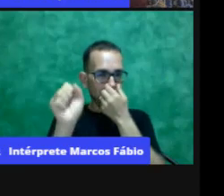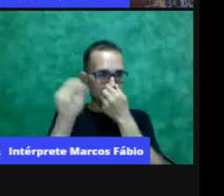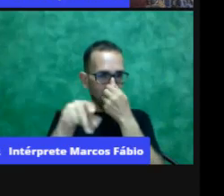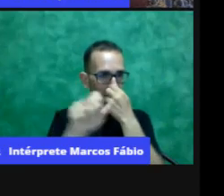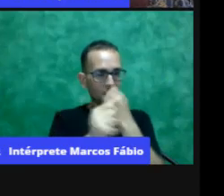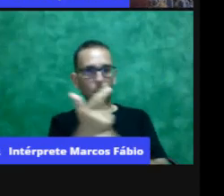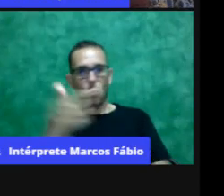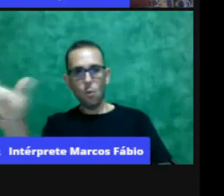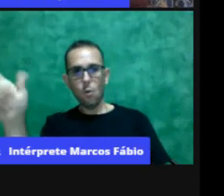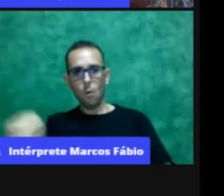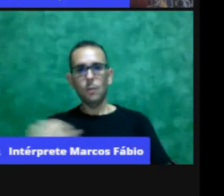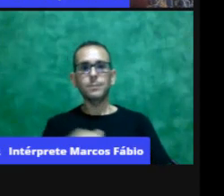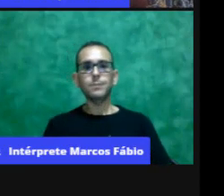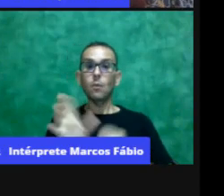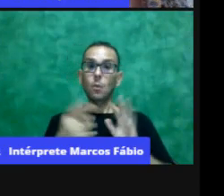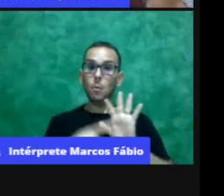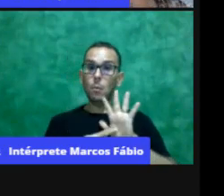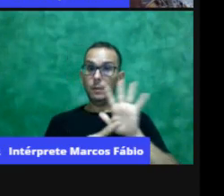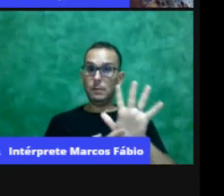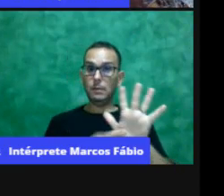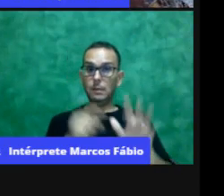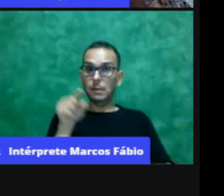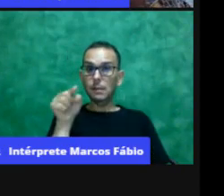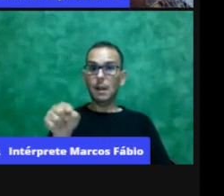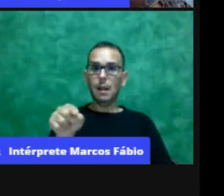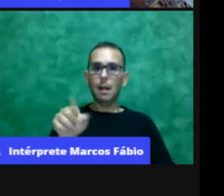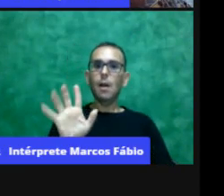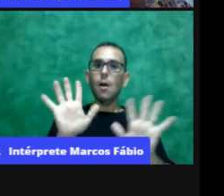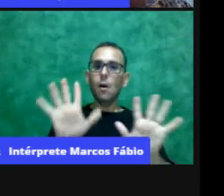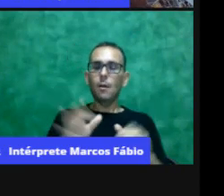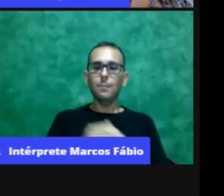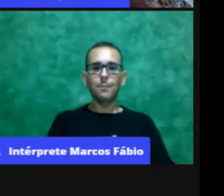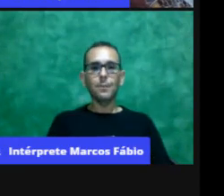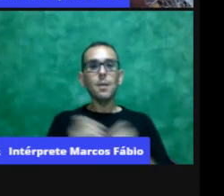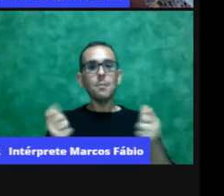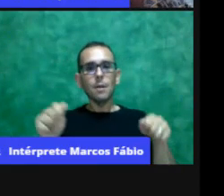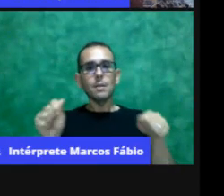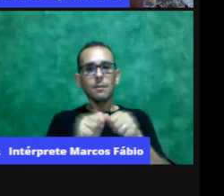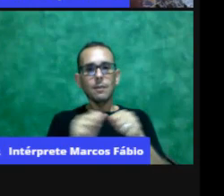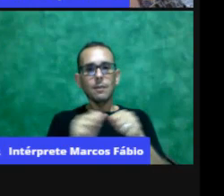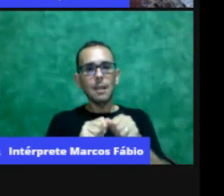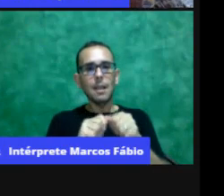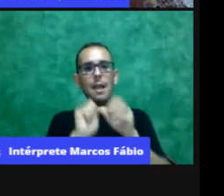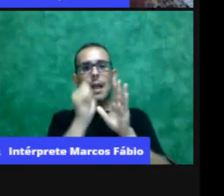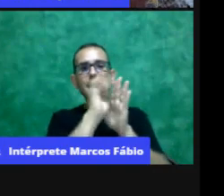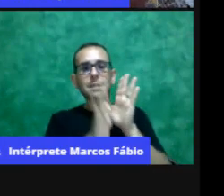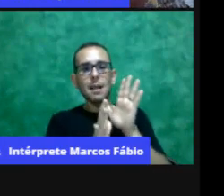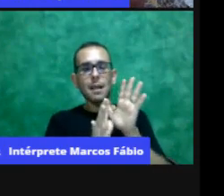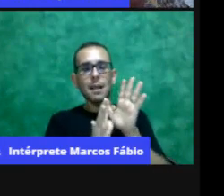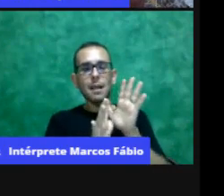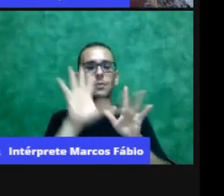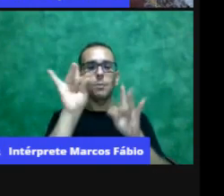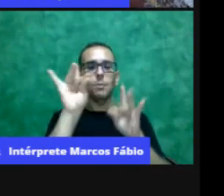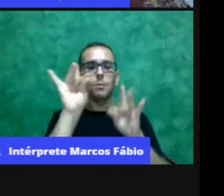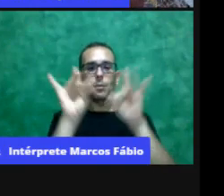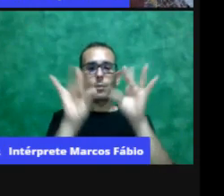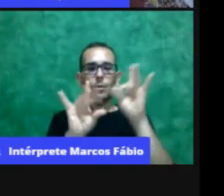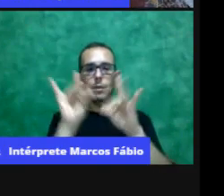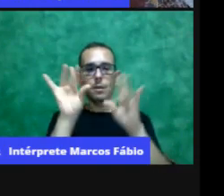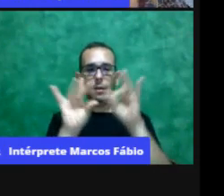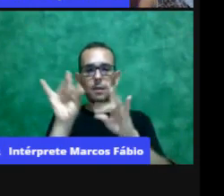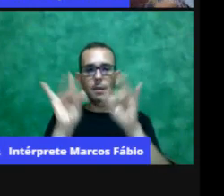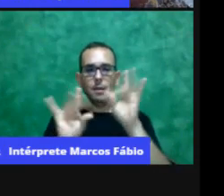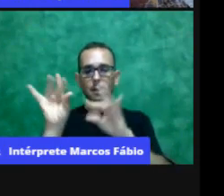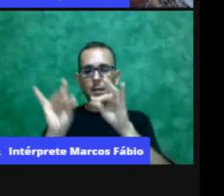próximo, que é ali que eu vou mostrar. No próximo, aqui, ó. Dá para criar atividades editando as ilustrações que tem